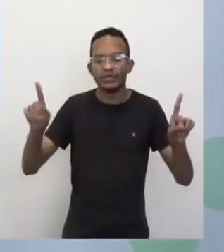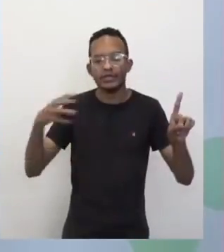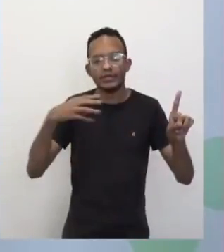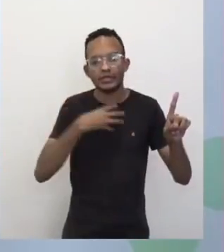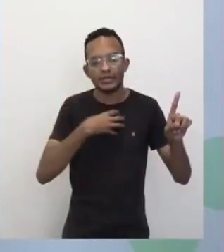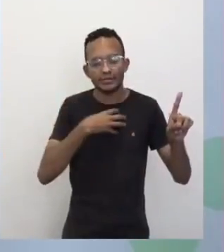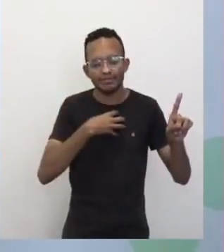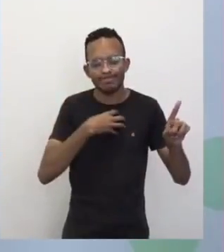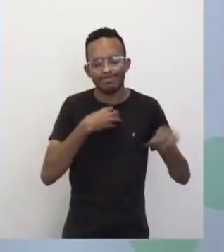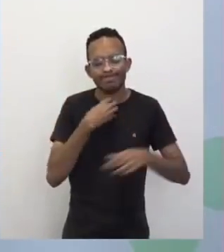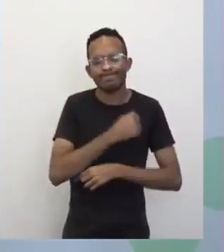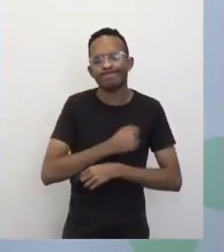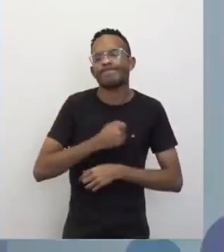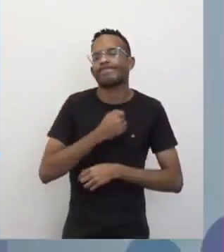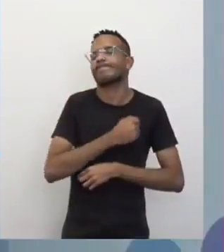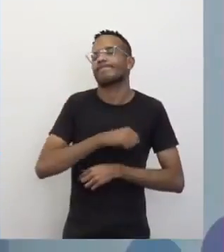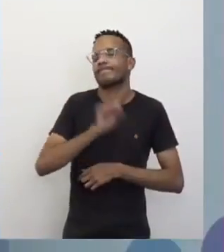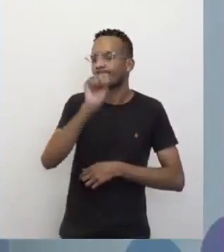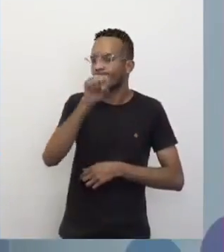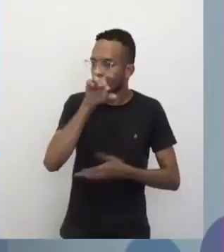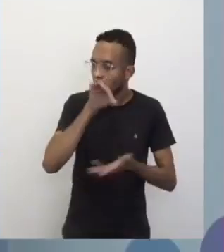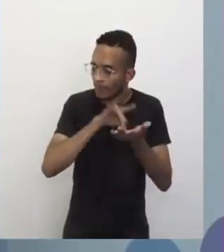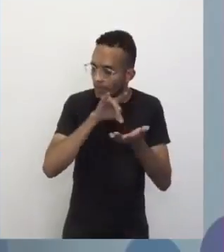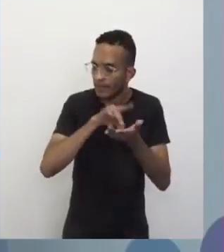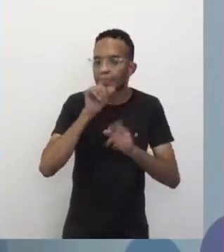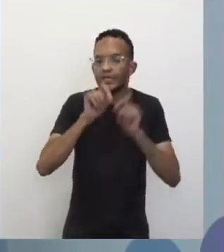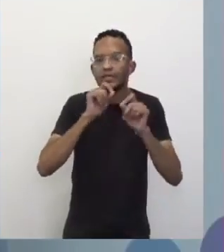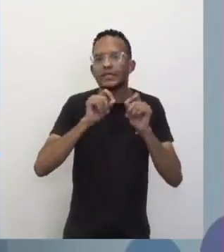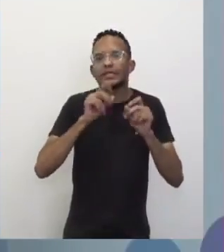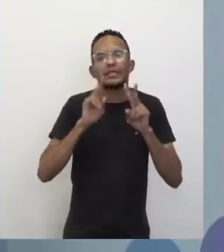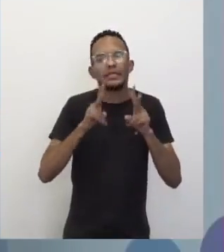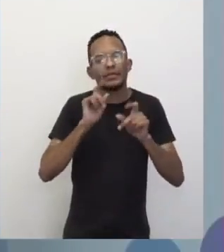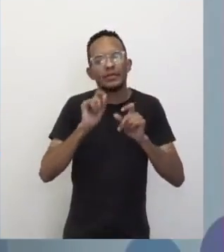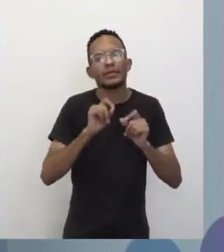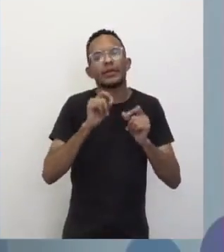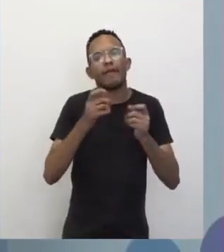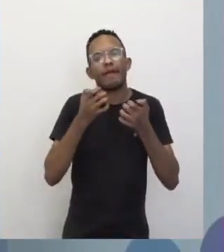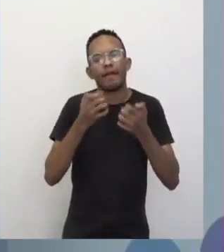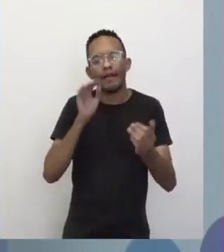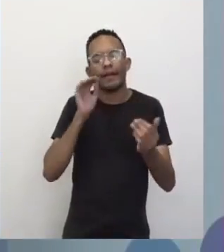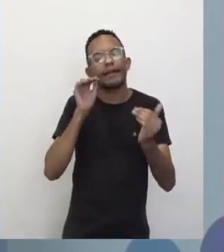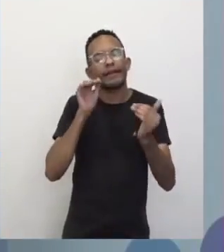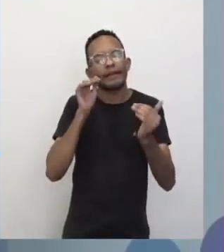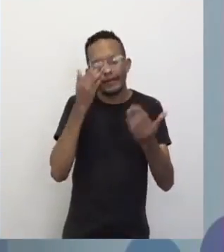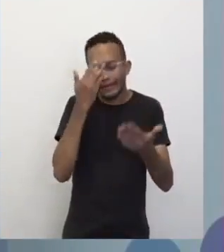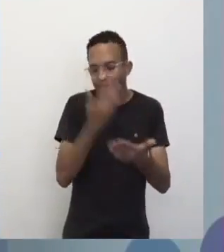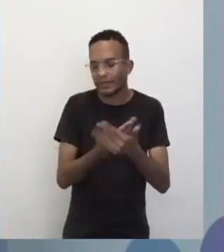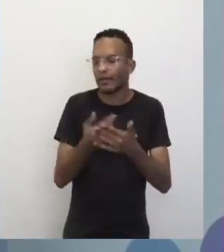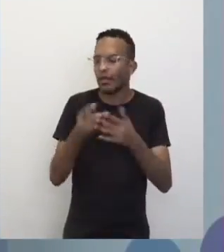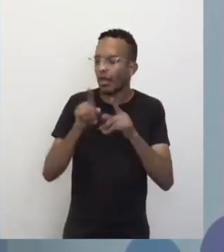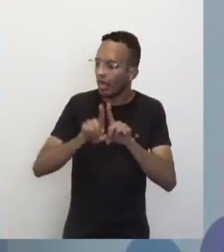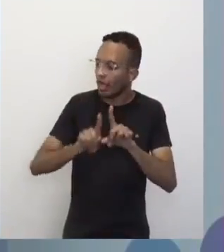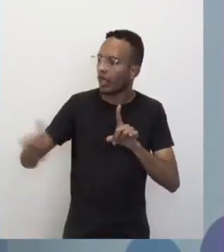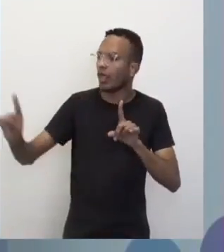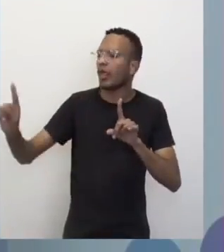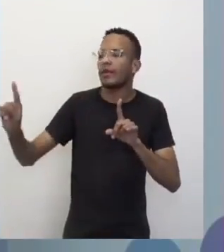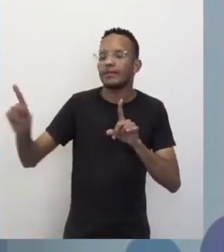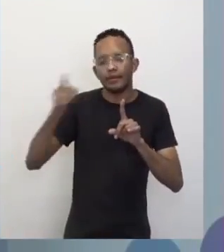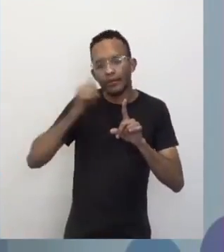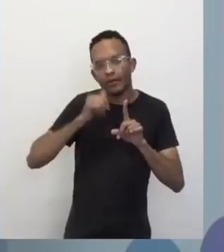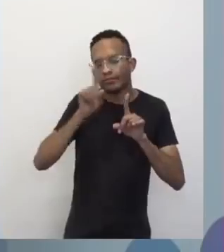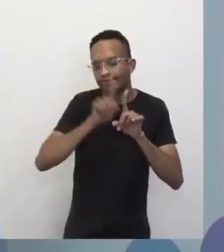de saudade. Exatamente. E ele tenta a todo momento convencê-la a deixá-lo, convencê-la a